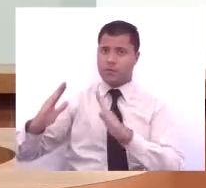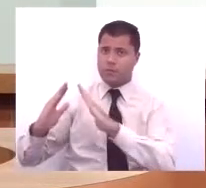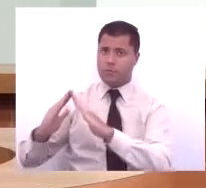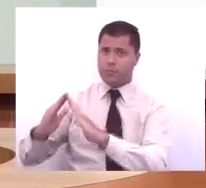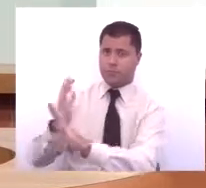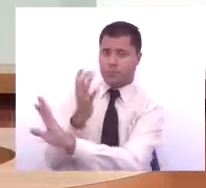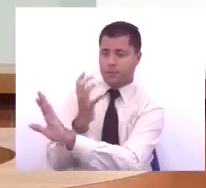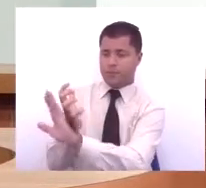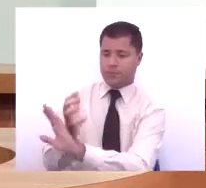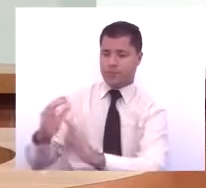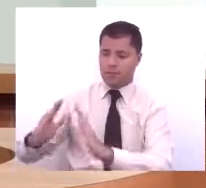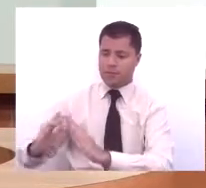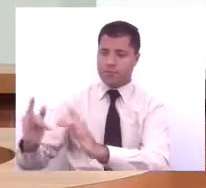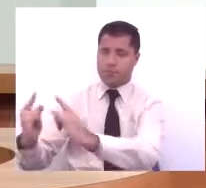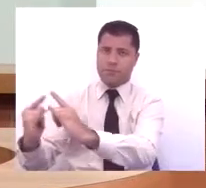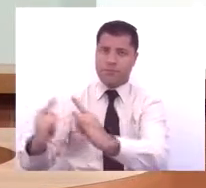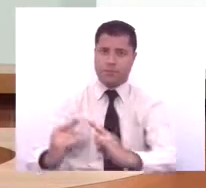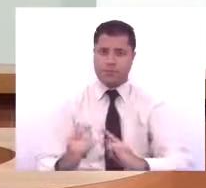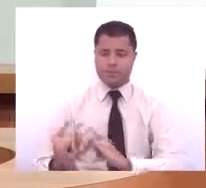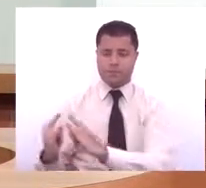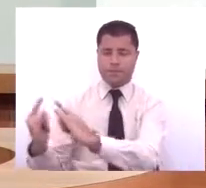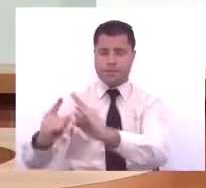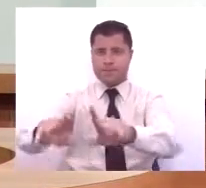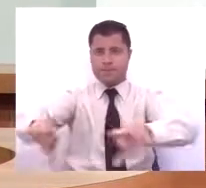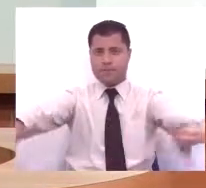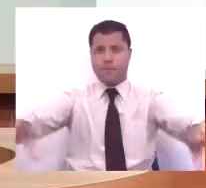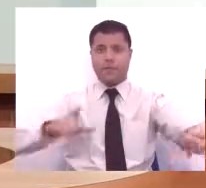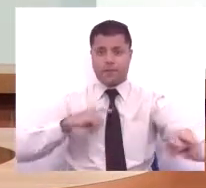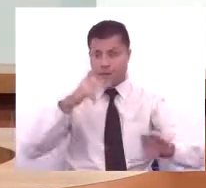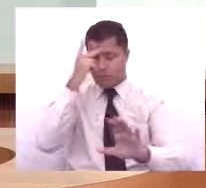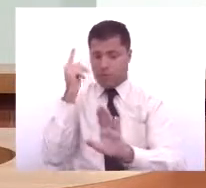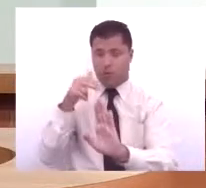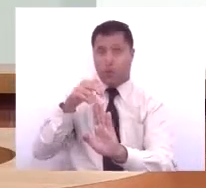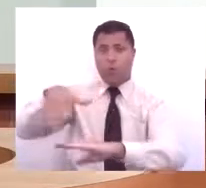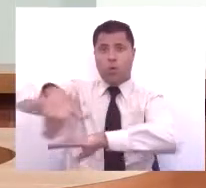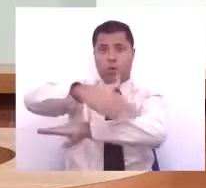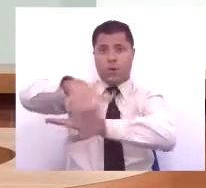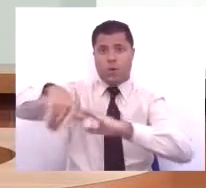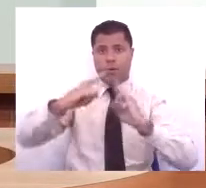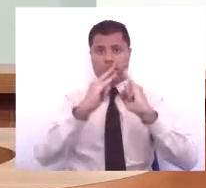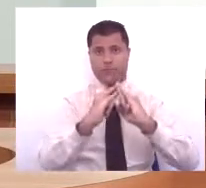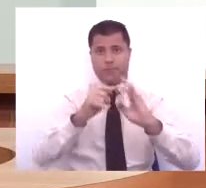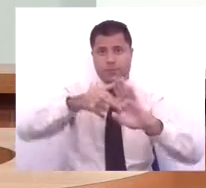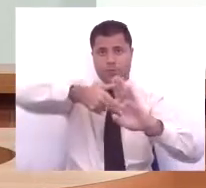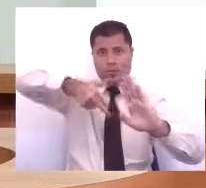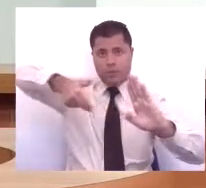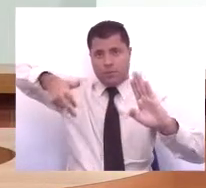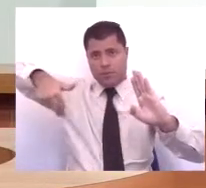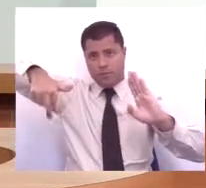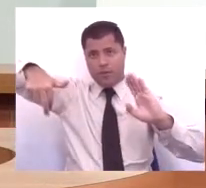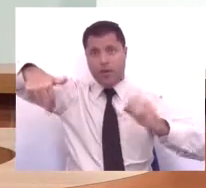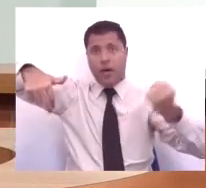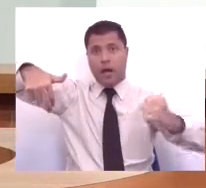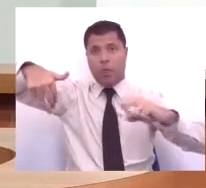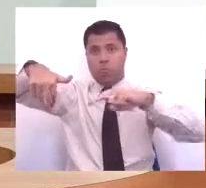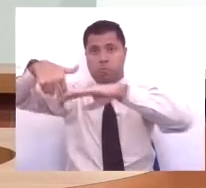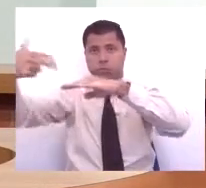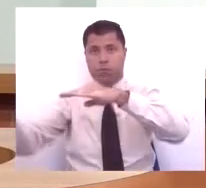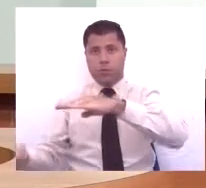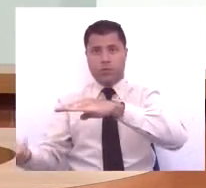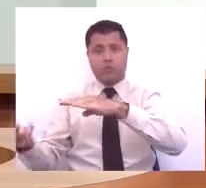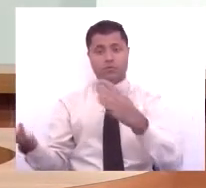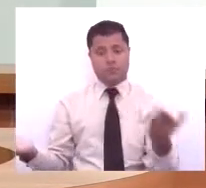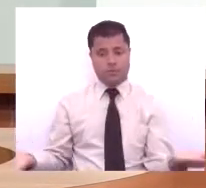gente ter problema de ter atropelamento, inclusive, que a pessoa desviou de cavalete e foi atropelada na rua. A cidade ficou